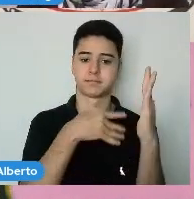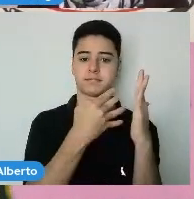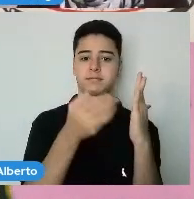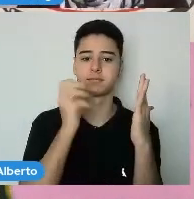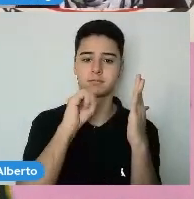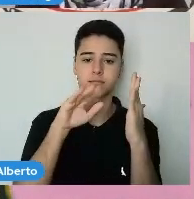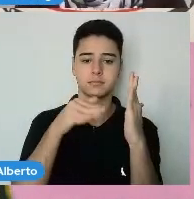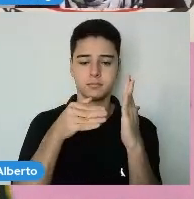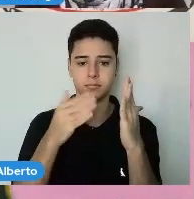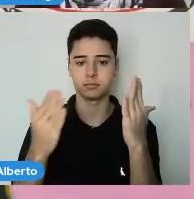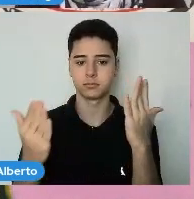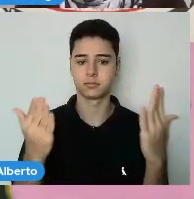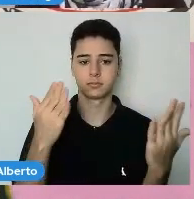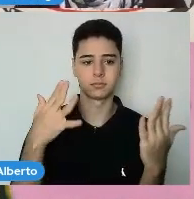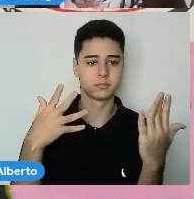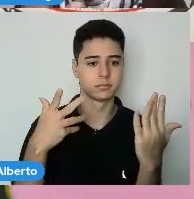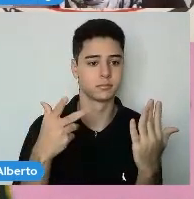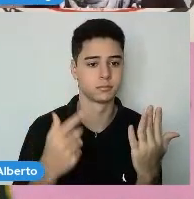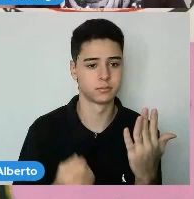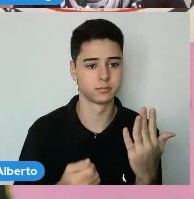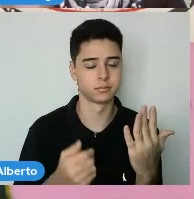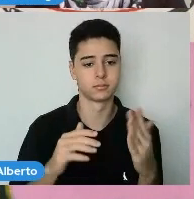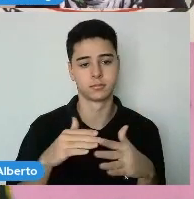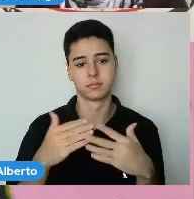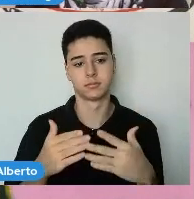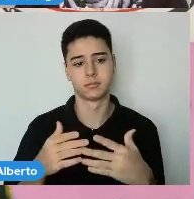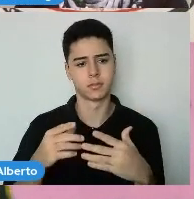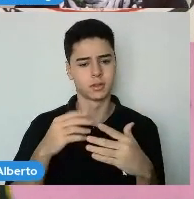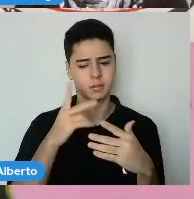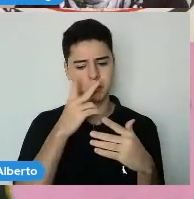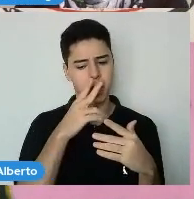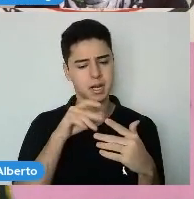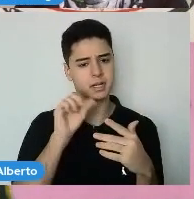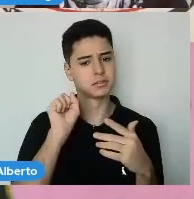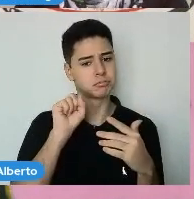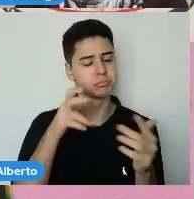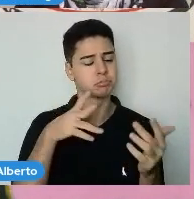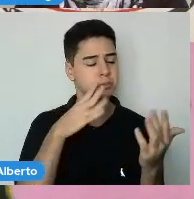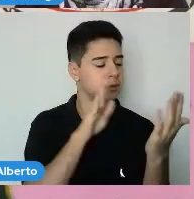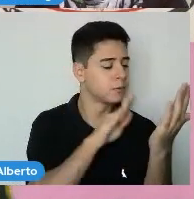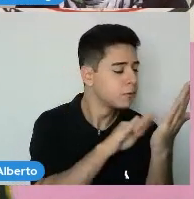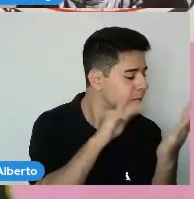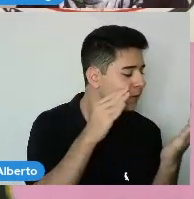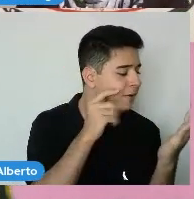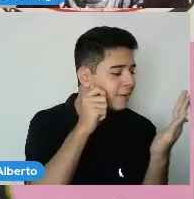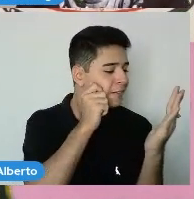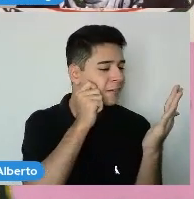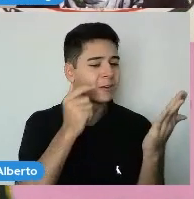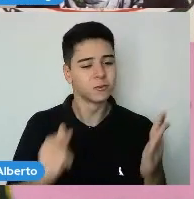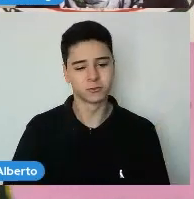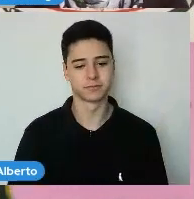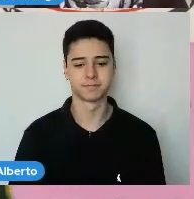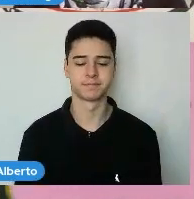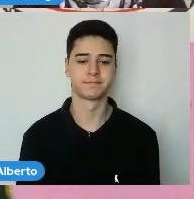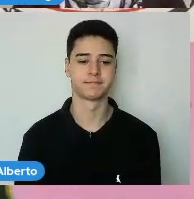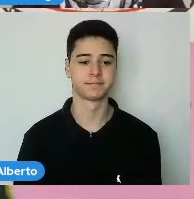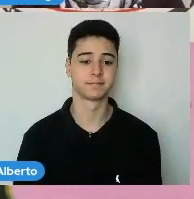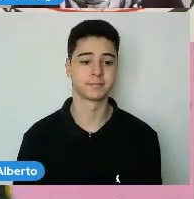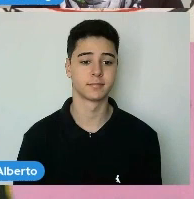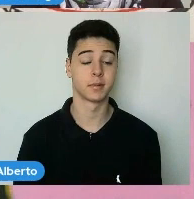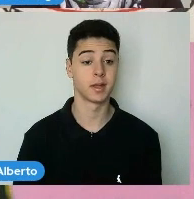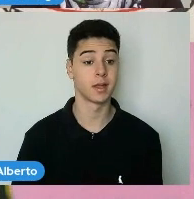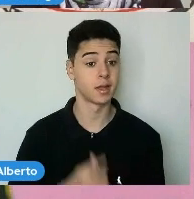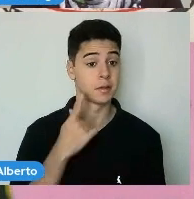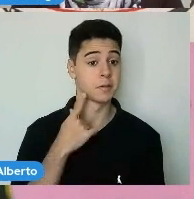é bidimensional e tal, mas dá essa ilusão de volumetria que é bem interessante. Esse